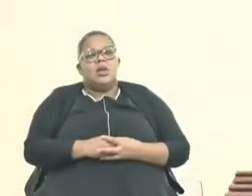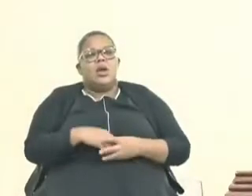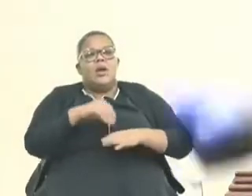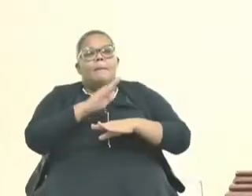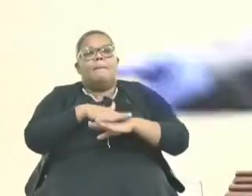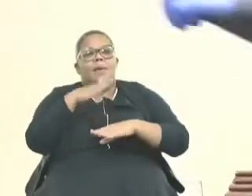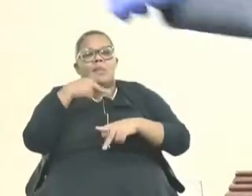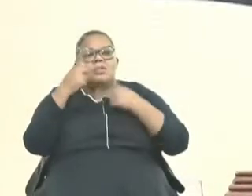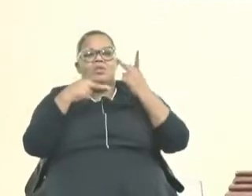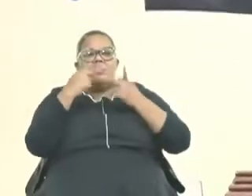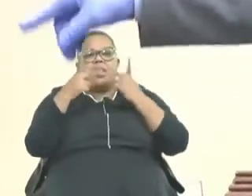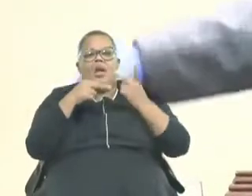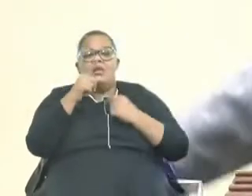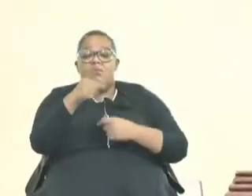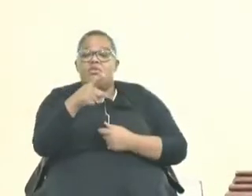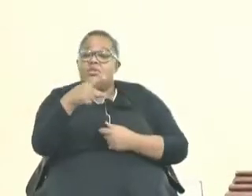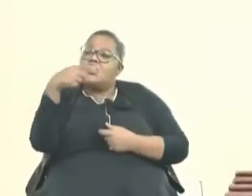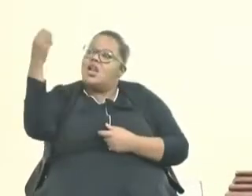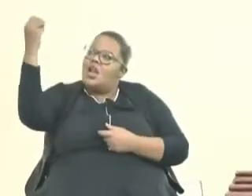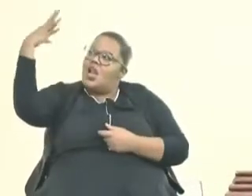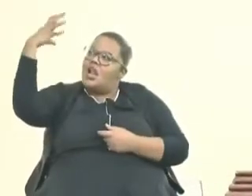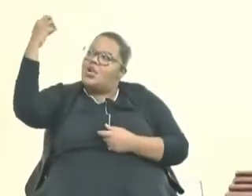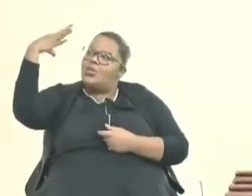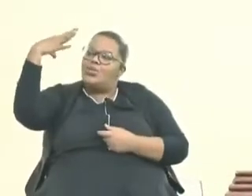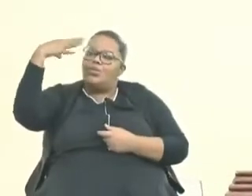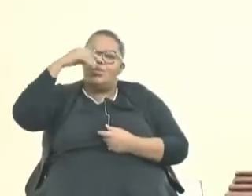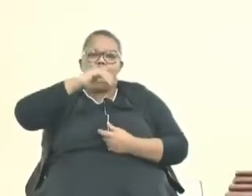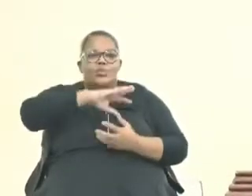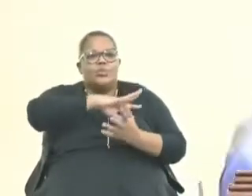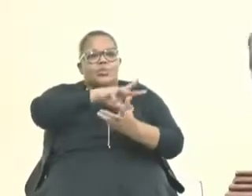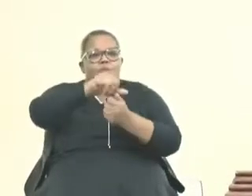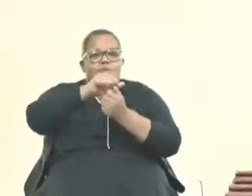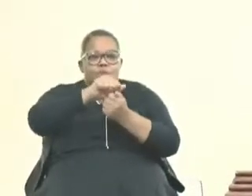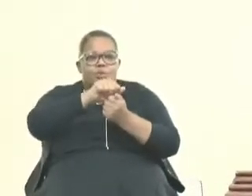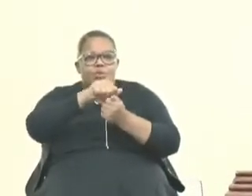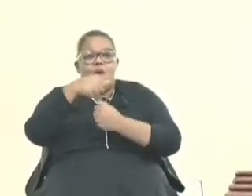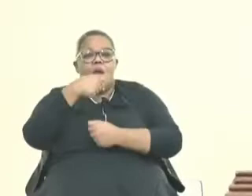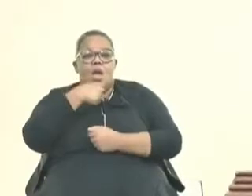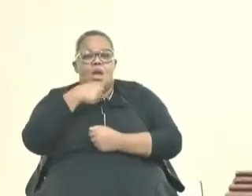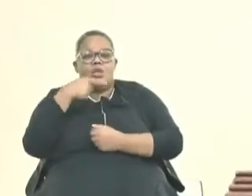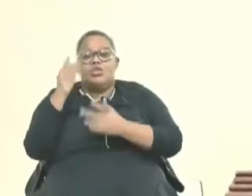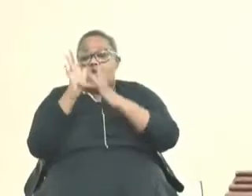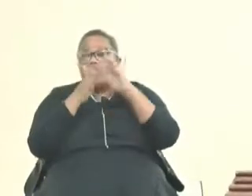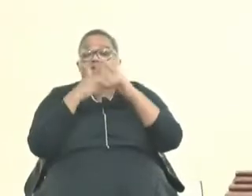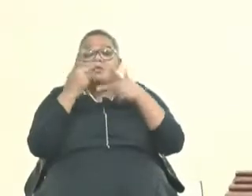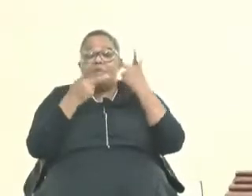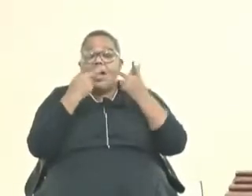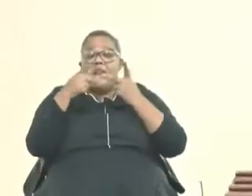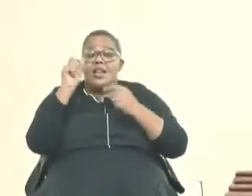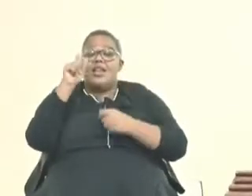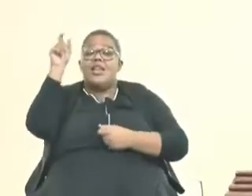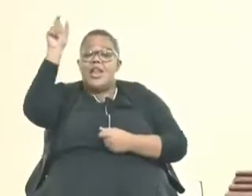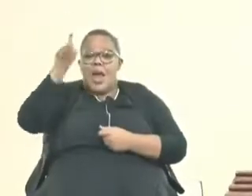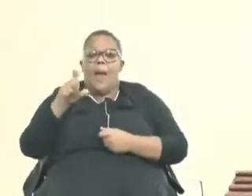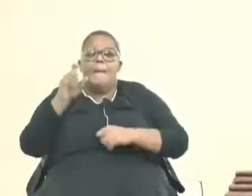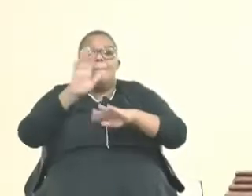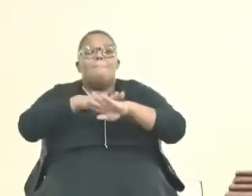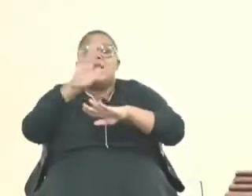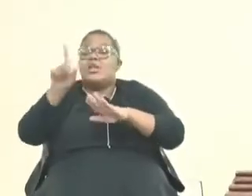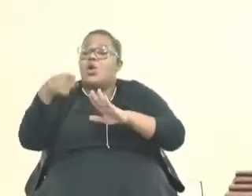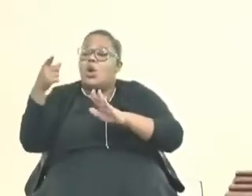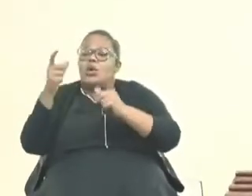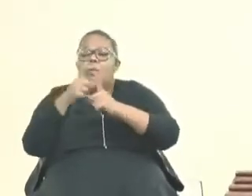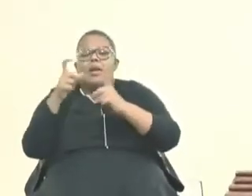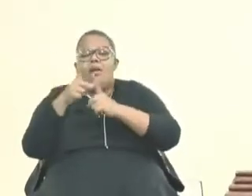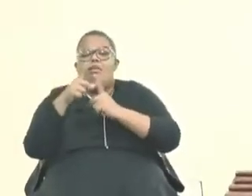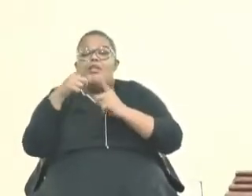5:14 ele diz assim votos sóis a luz do mundo e ele dizer eu sou e depois ele fala vós sois